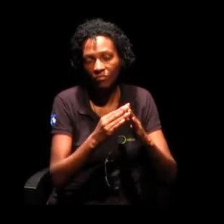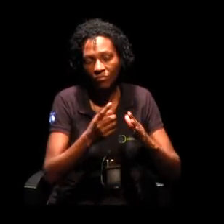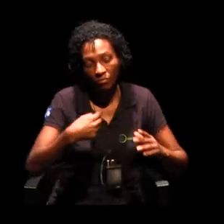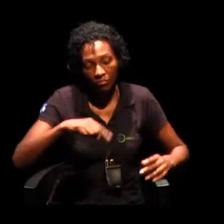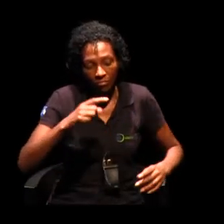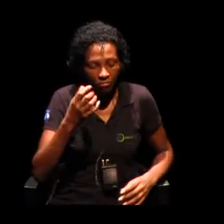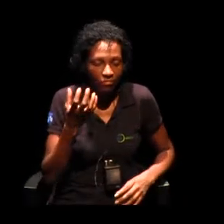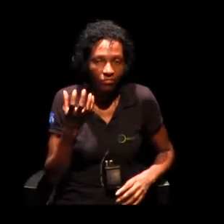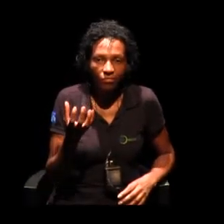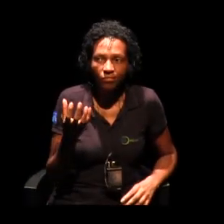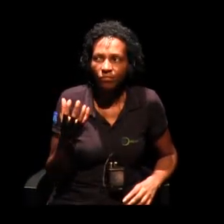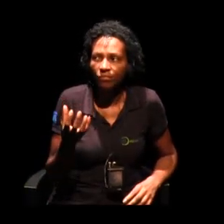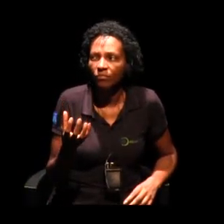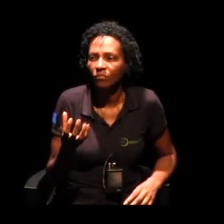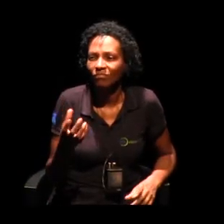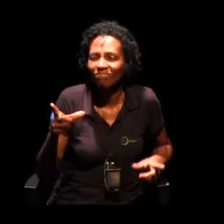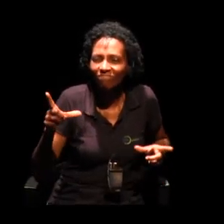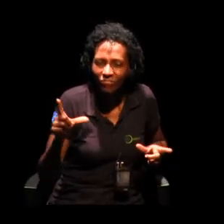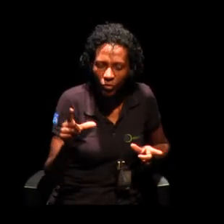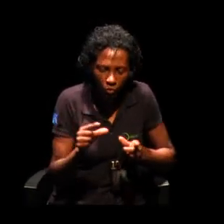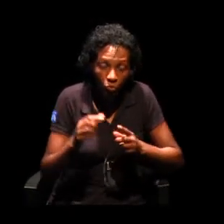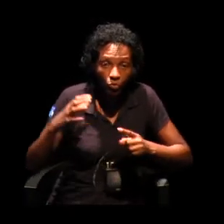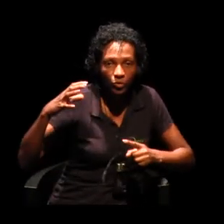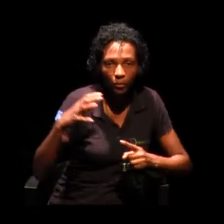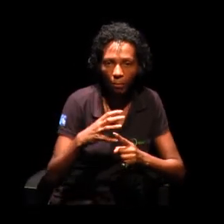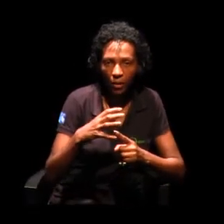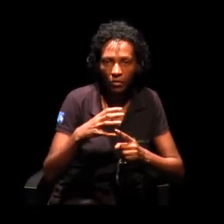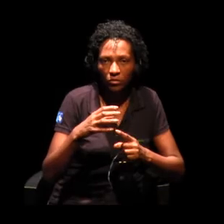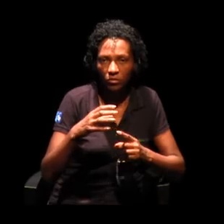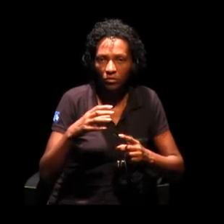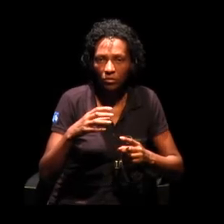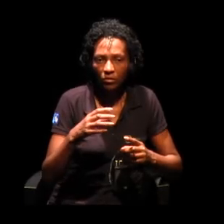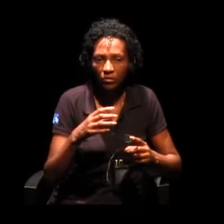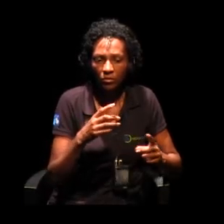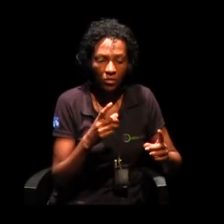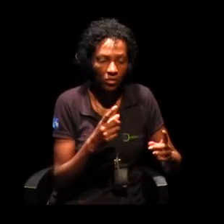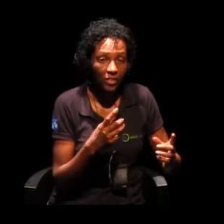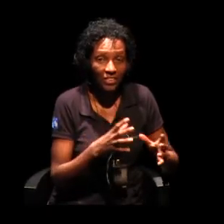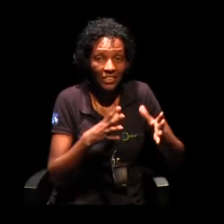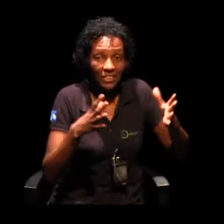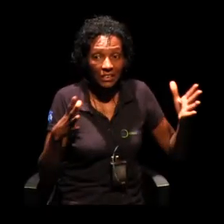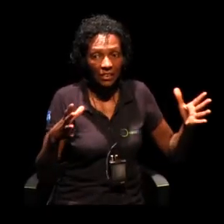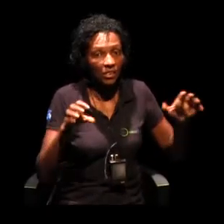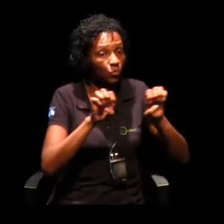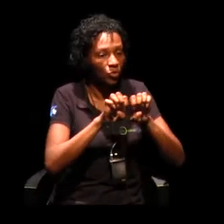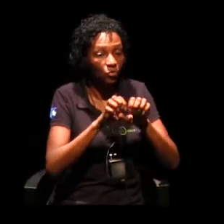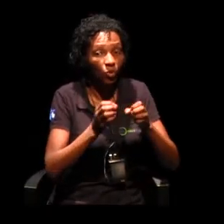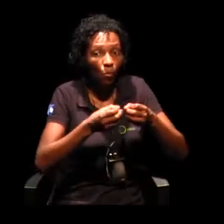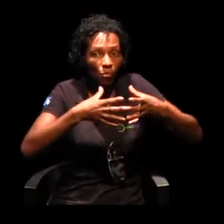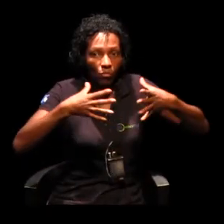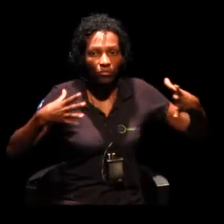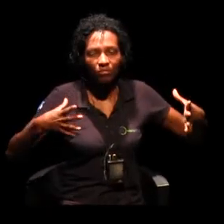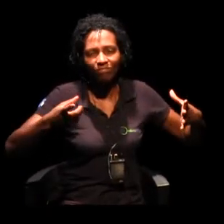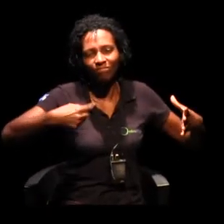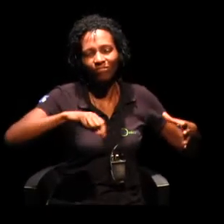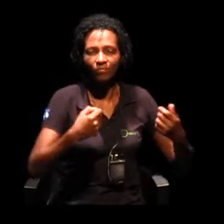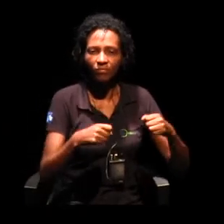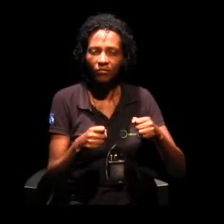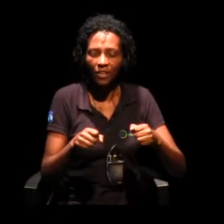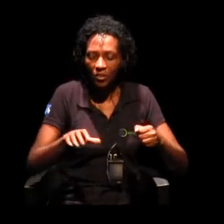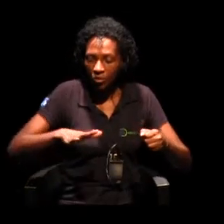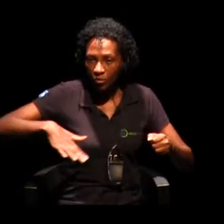bairro residencial. Então, nós queríamos reduzir o impacto dessa grande